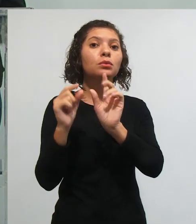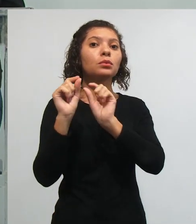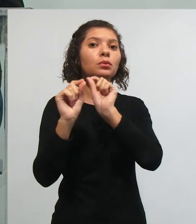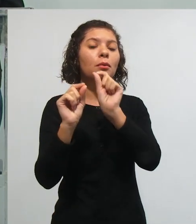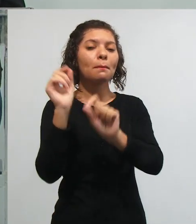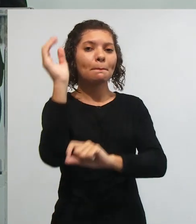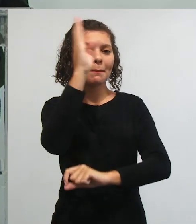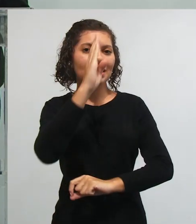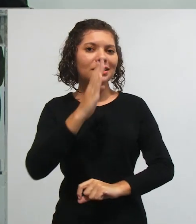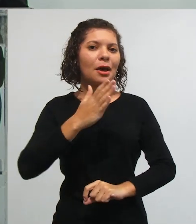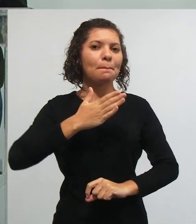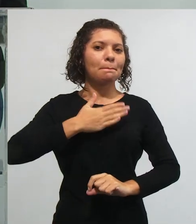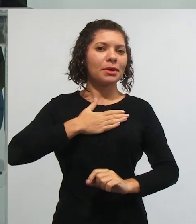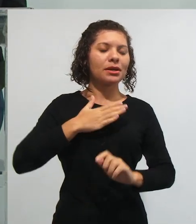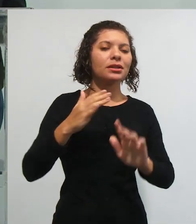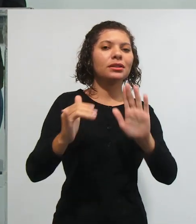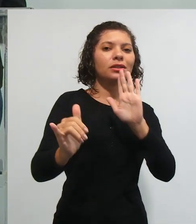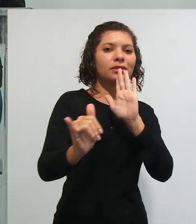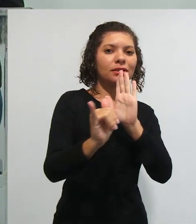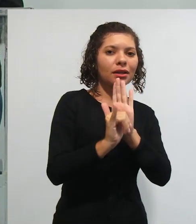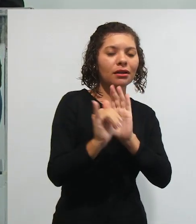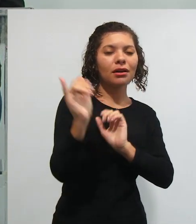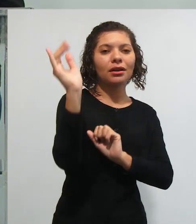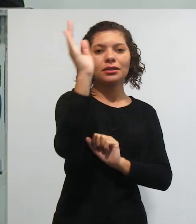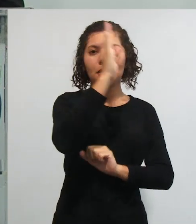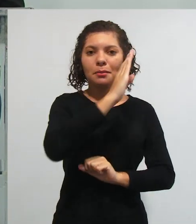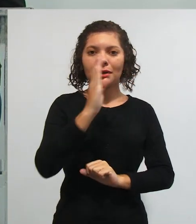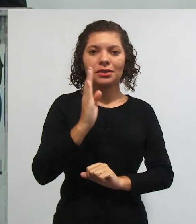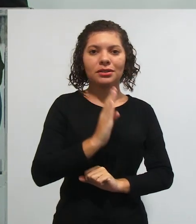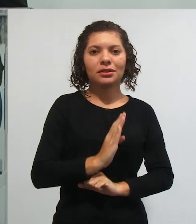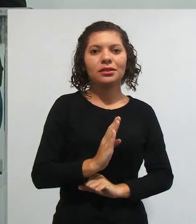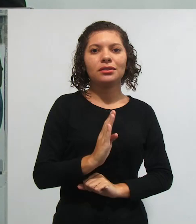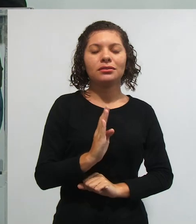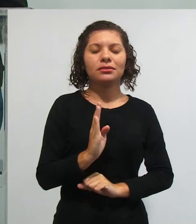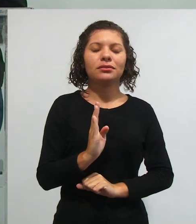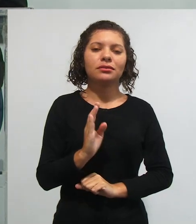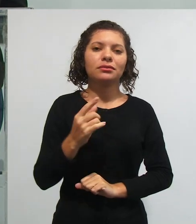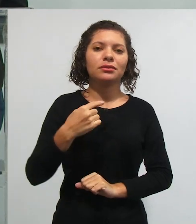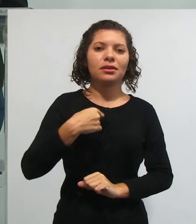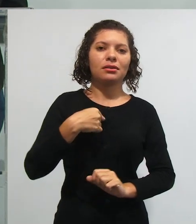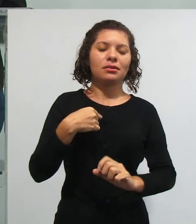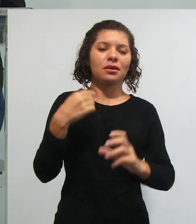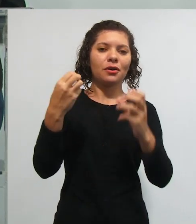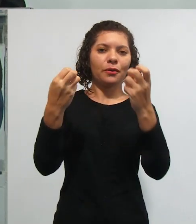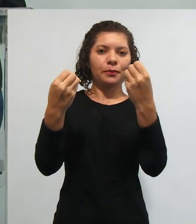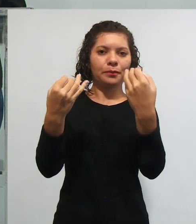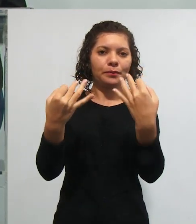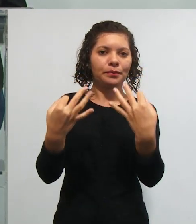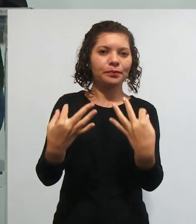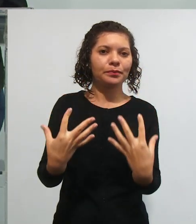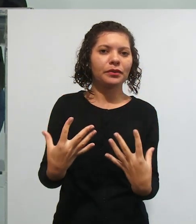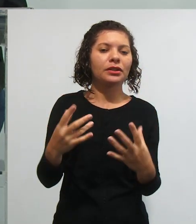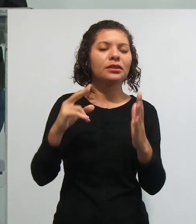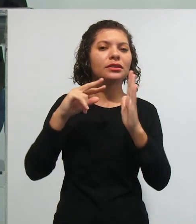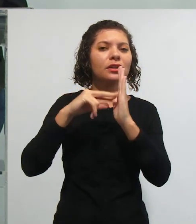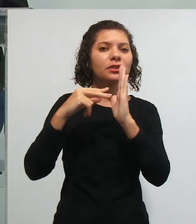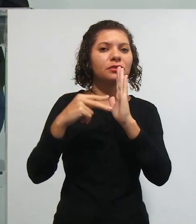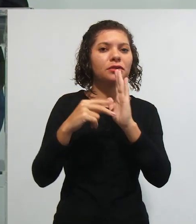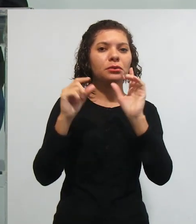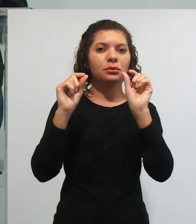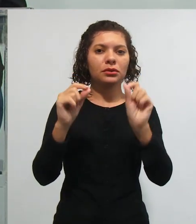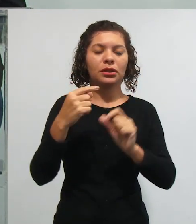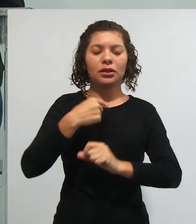brasileira a minha identidade É brasileira quando eu falo isso eu estou querendo dizer o quê eu estou